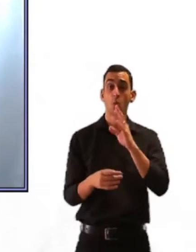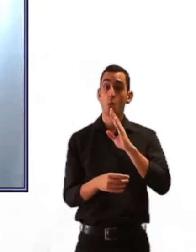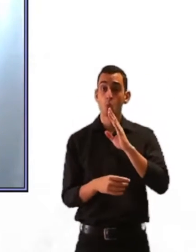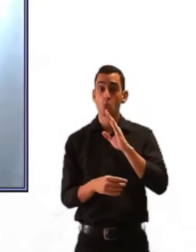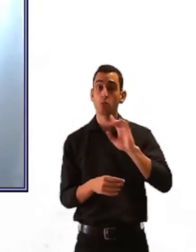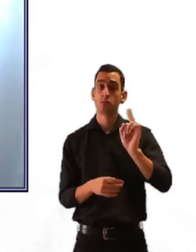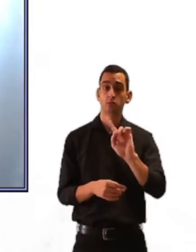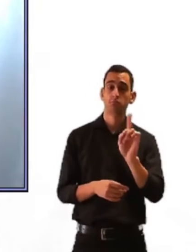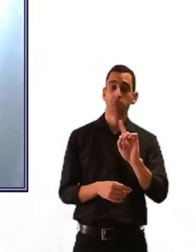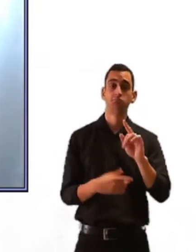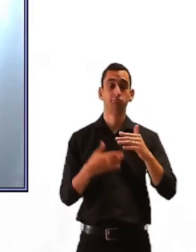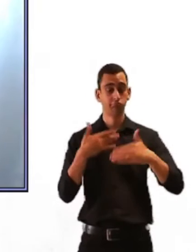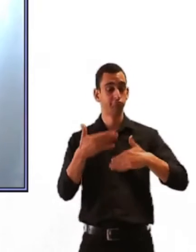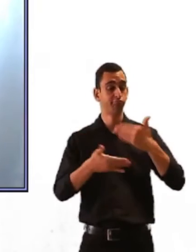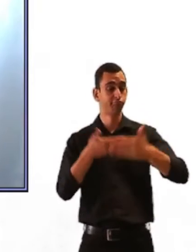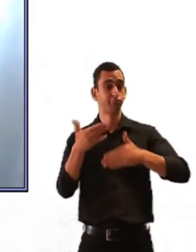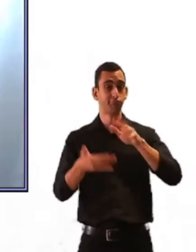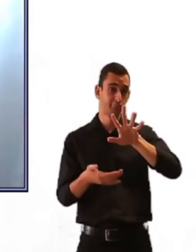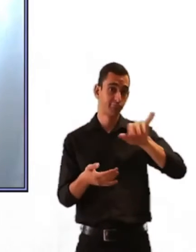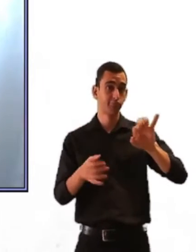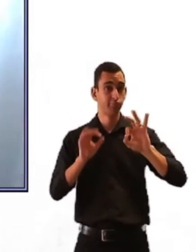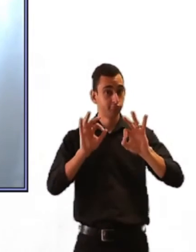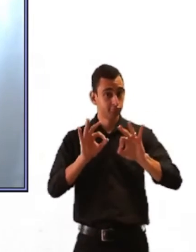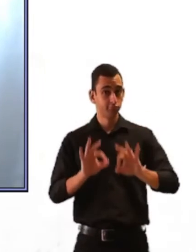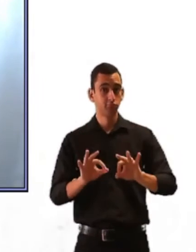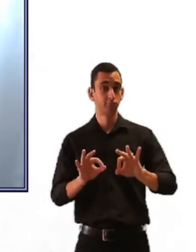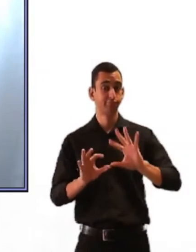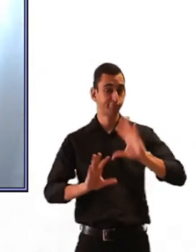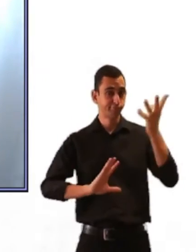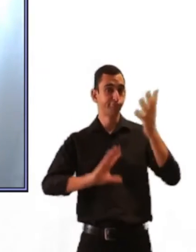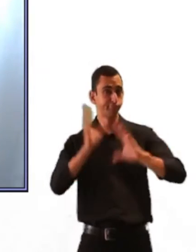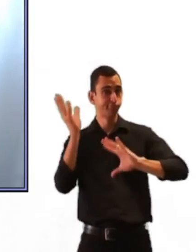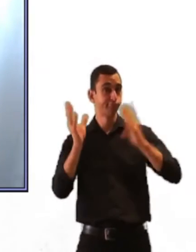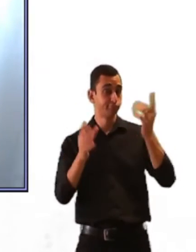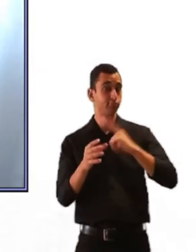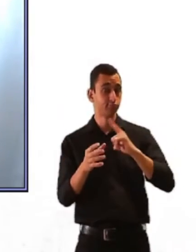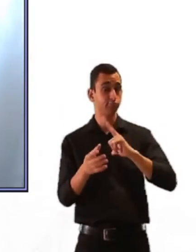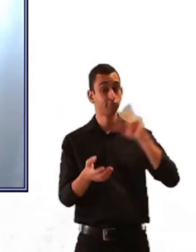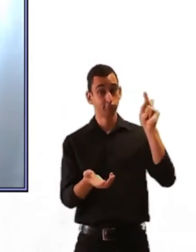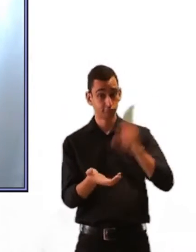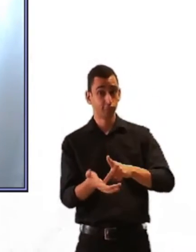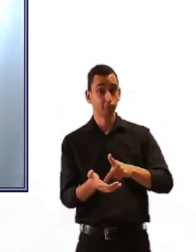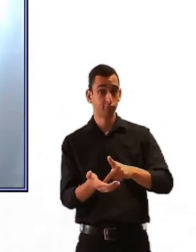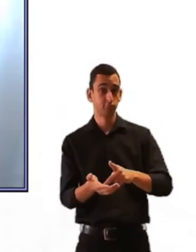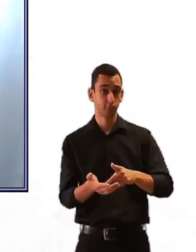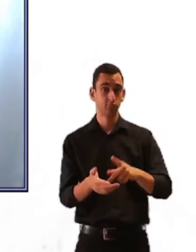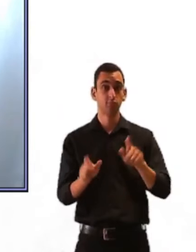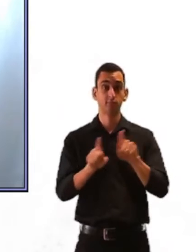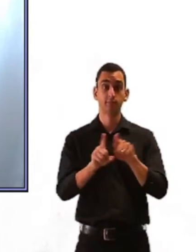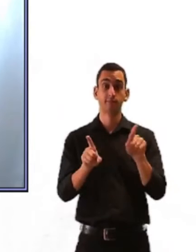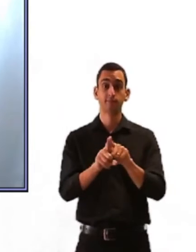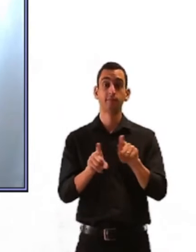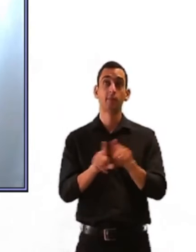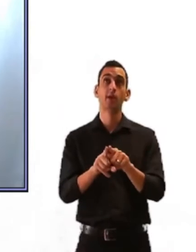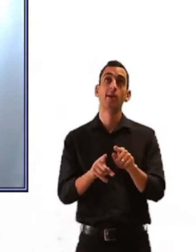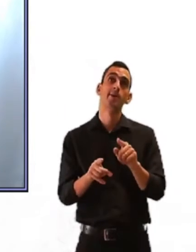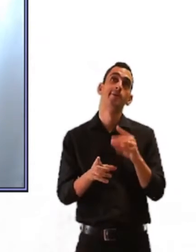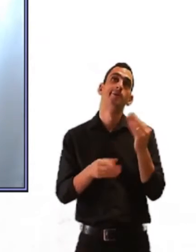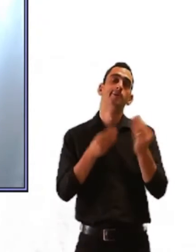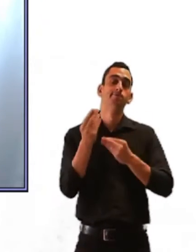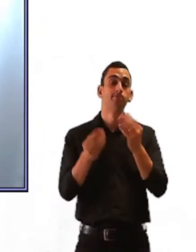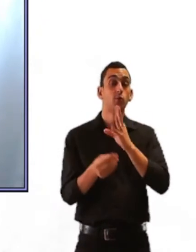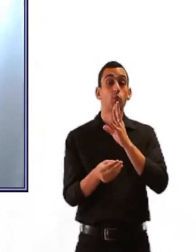Isso vai influenciar o outro reconhecimento. E é um fator posterior, né? A forma como esse